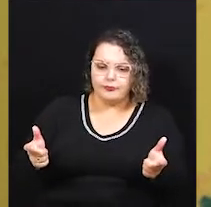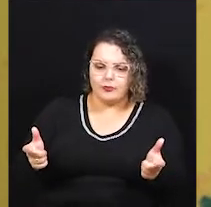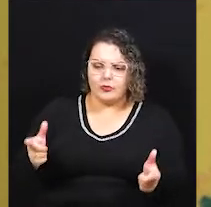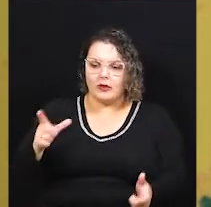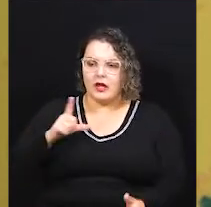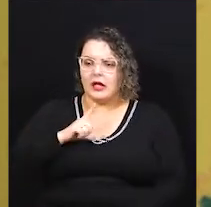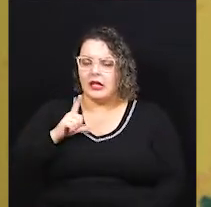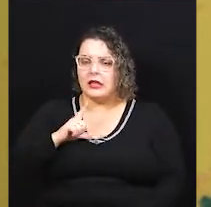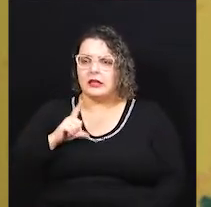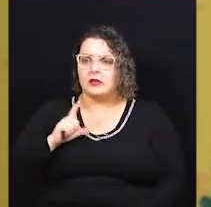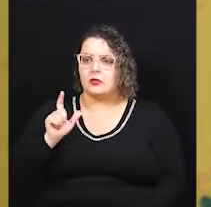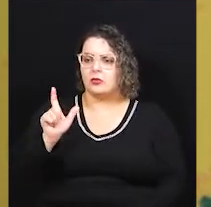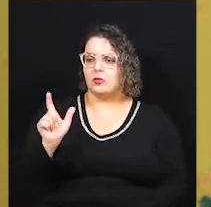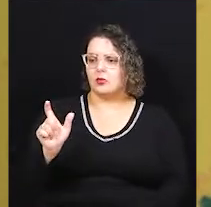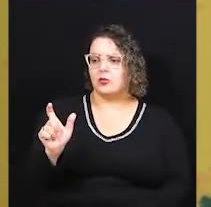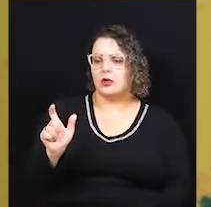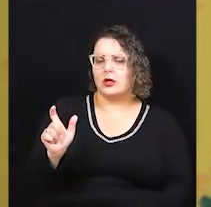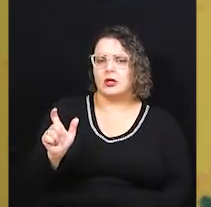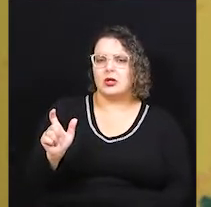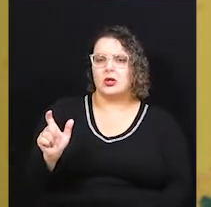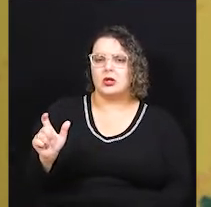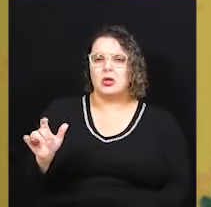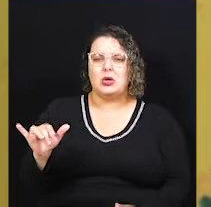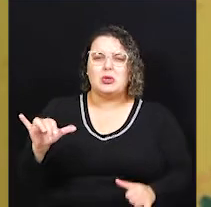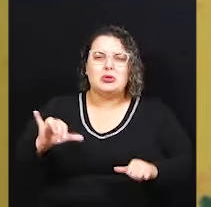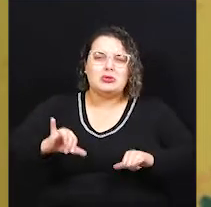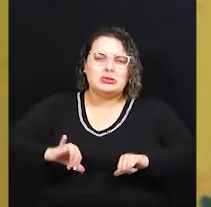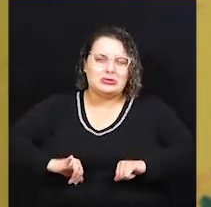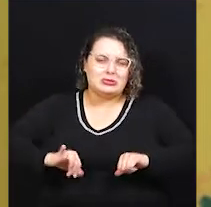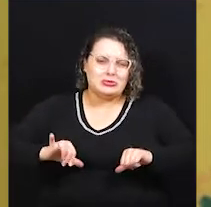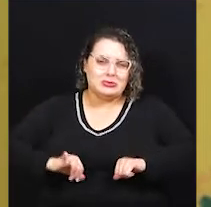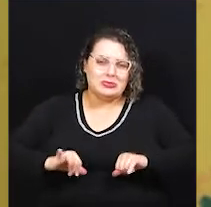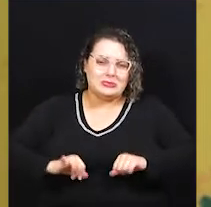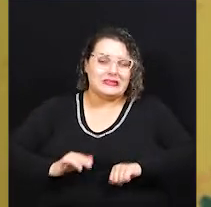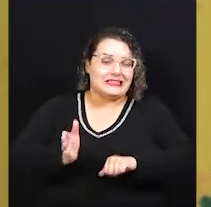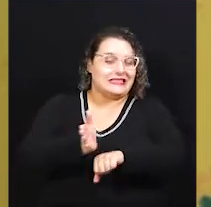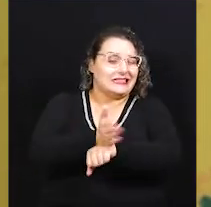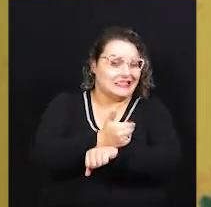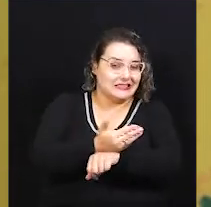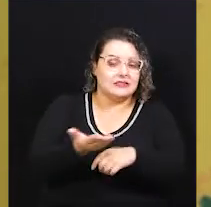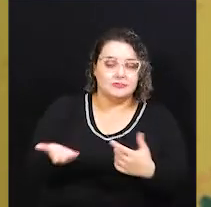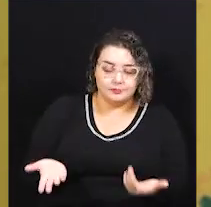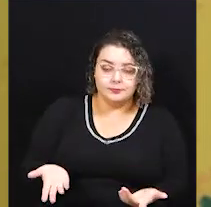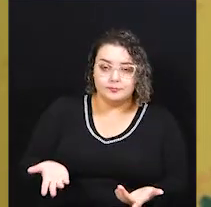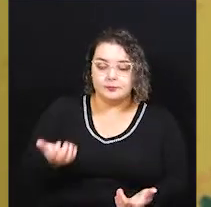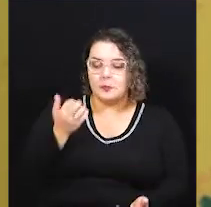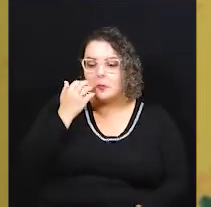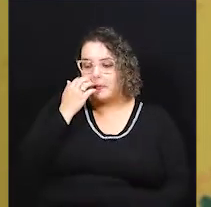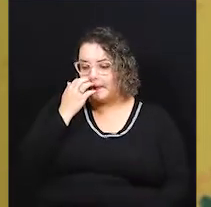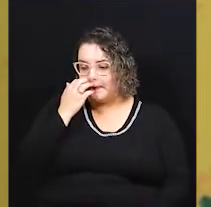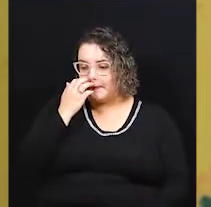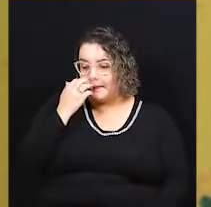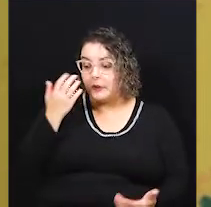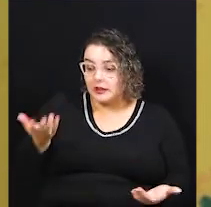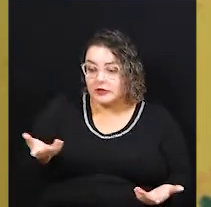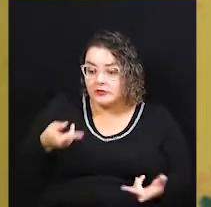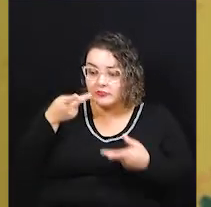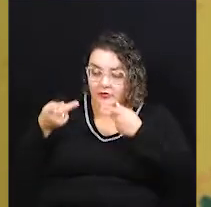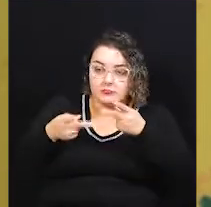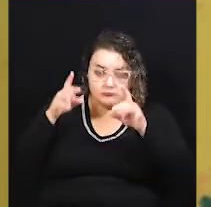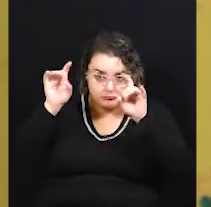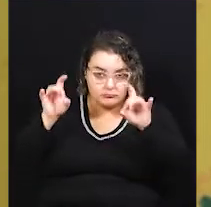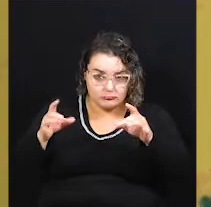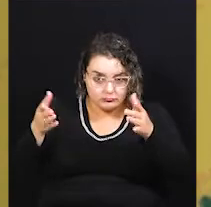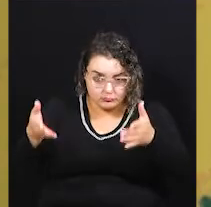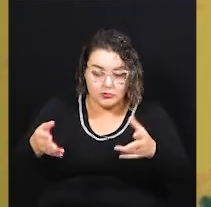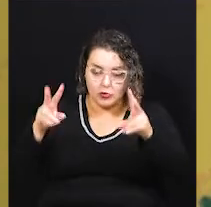aquilo que a gente chama de sofrimento por antecipação, não é? E falando especificamente